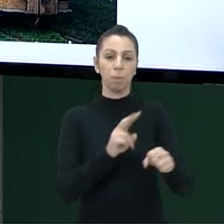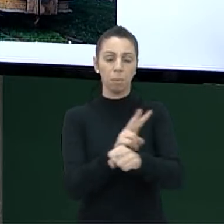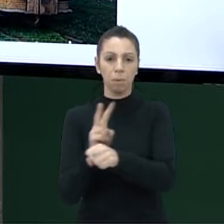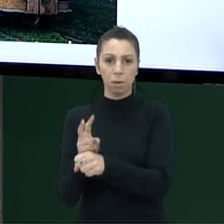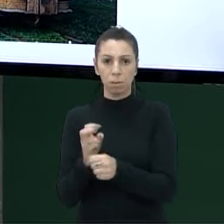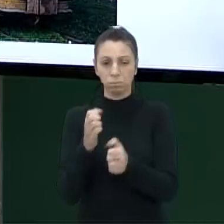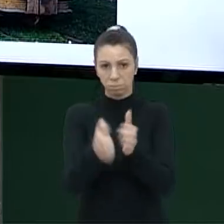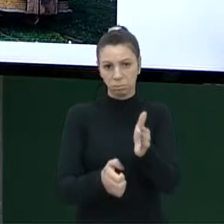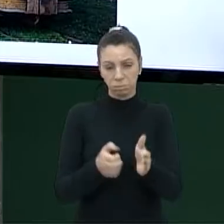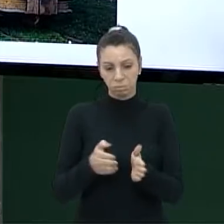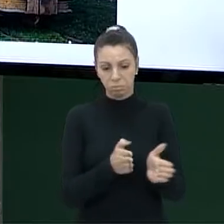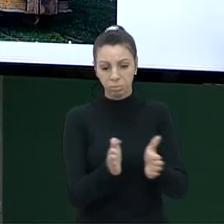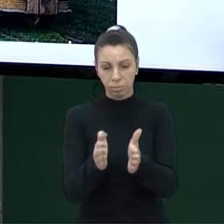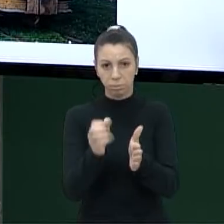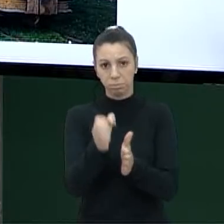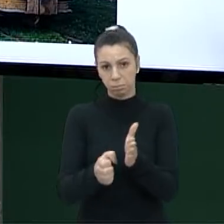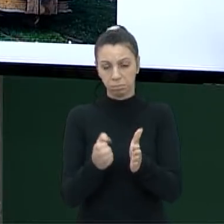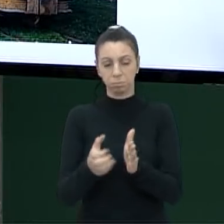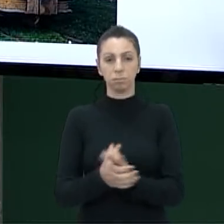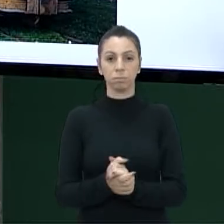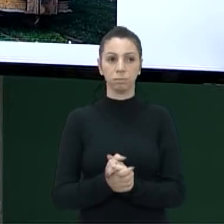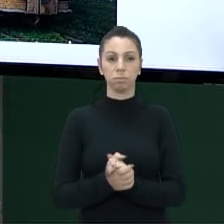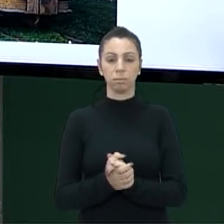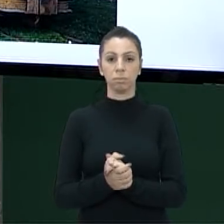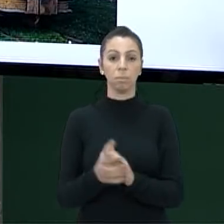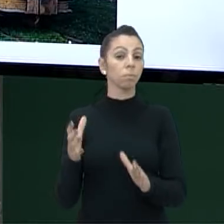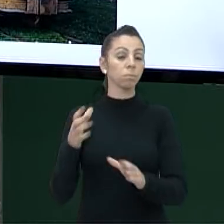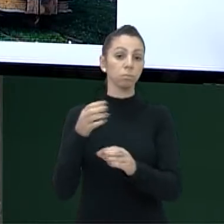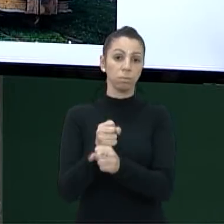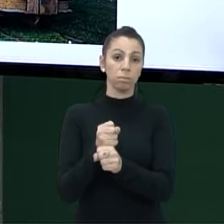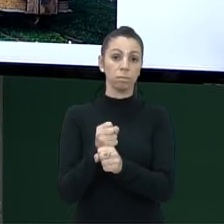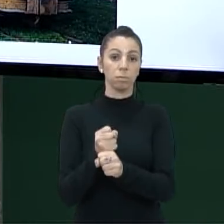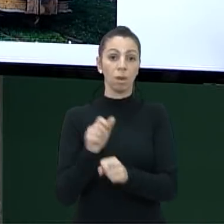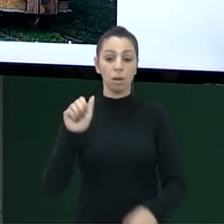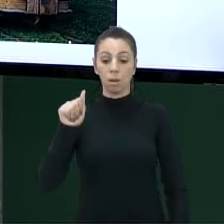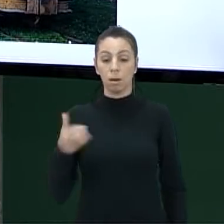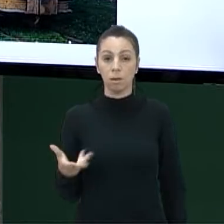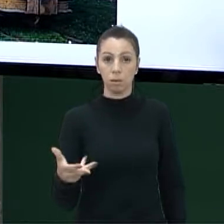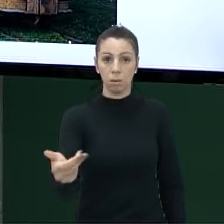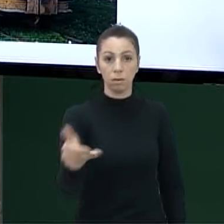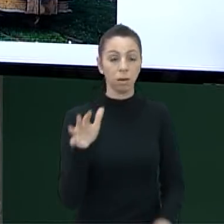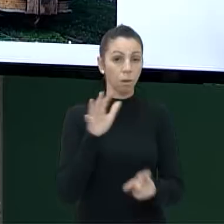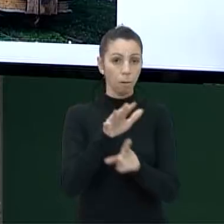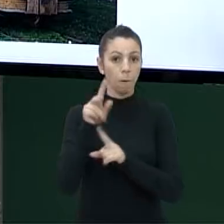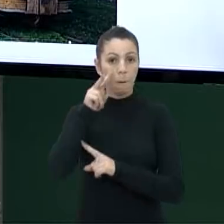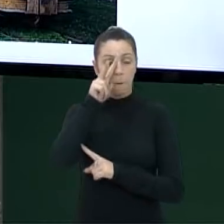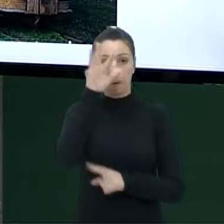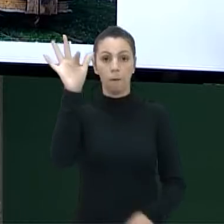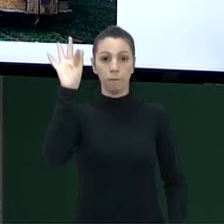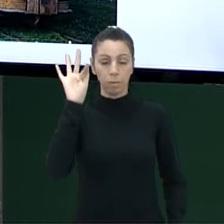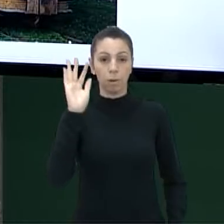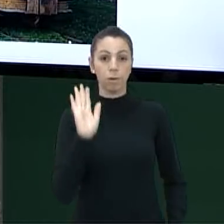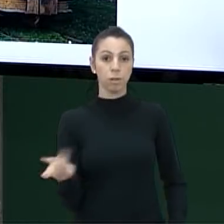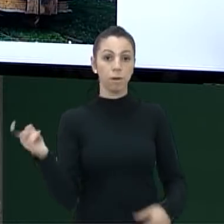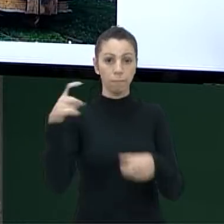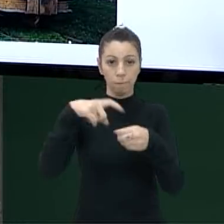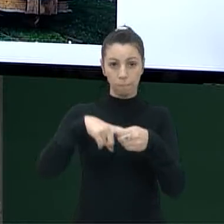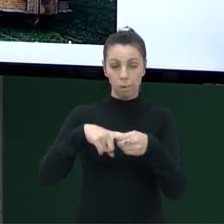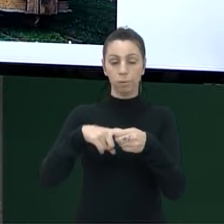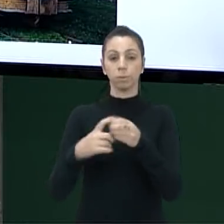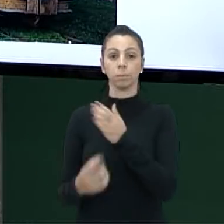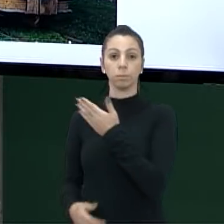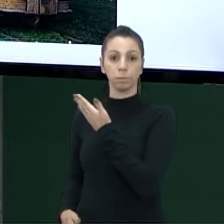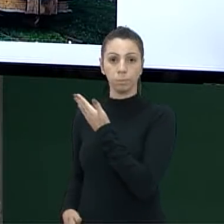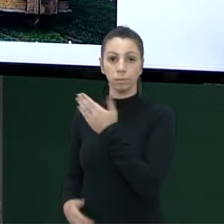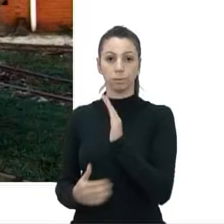de trilhos. Beleza? Então, calcule aí a aceleração promovida por essa força. Daqui a pouquinho a gente já responde